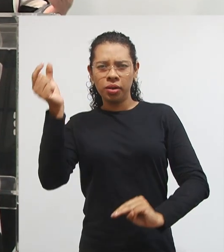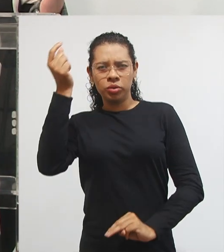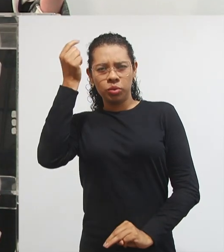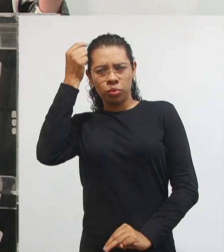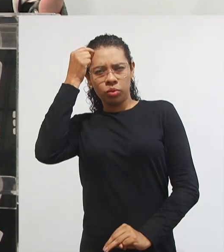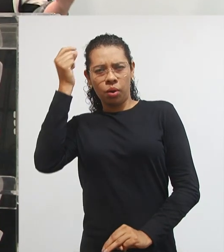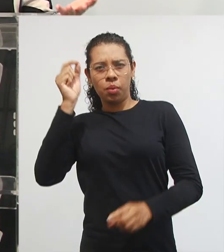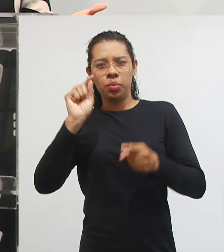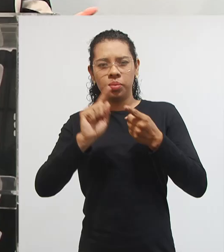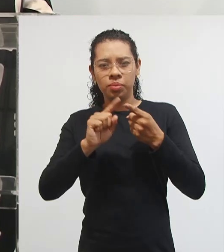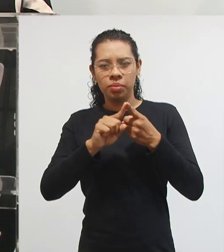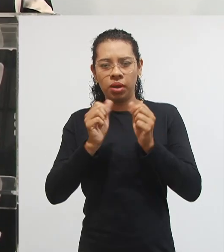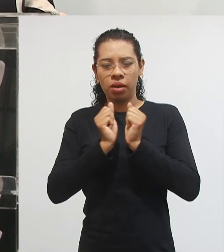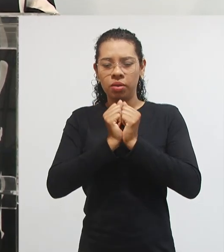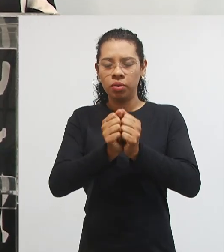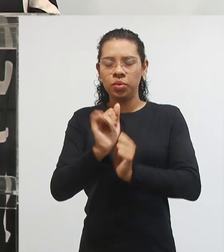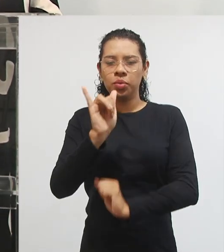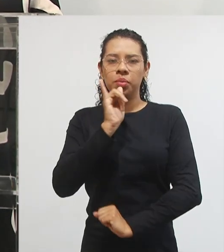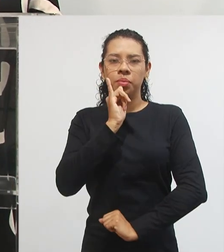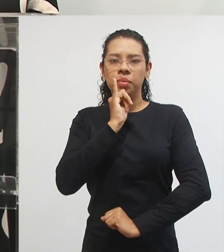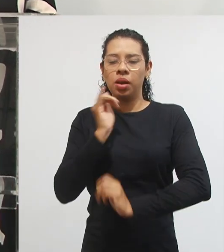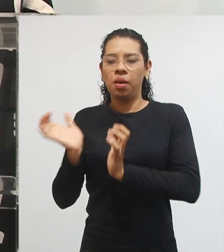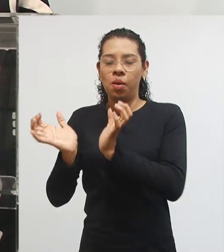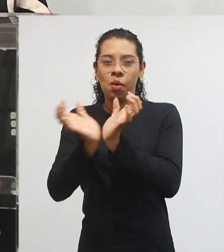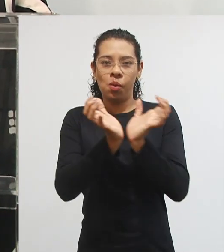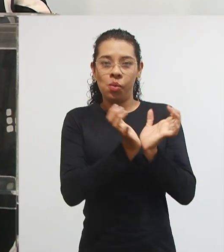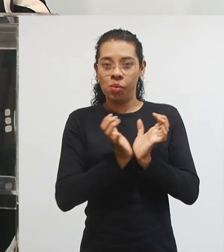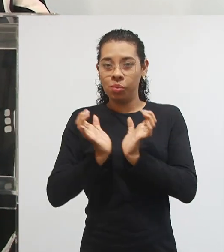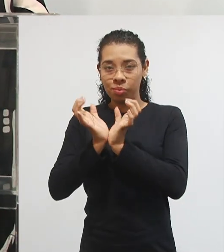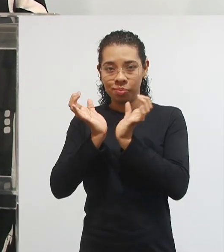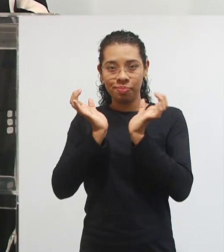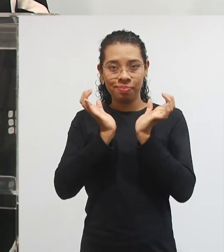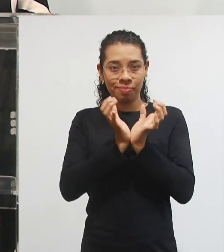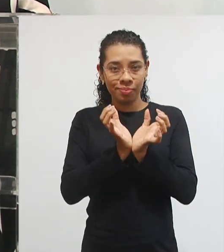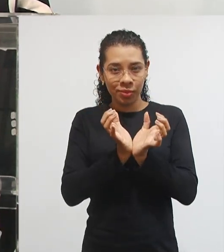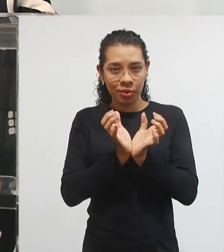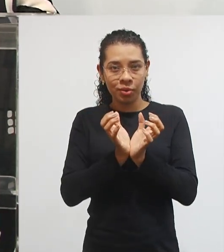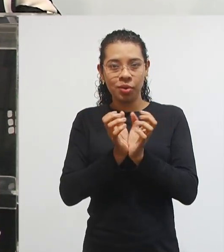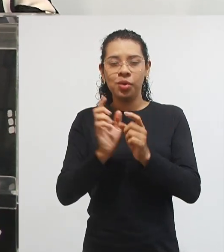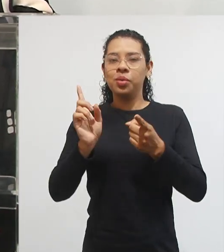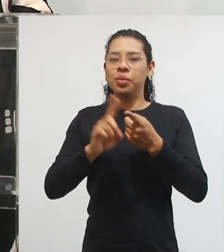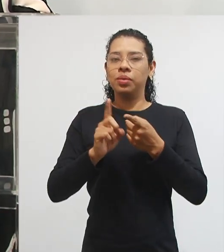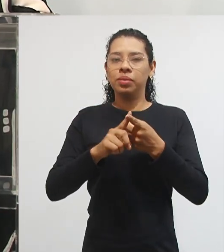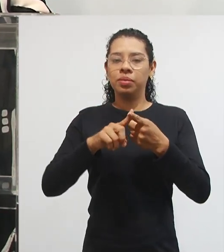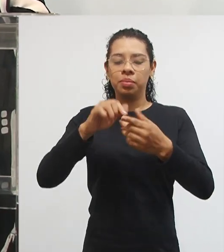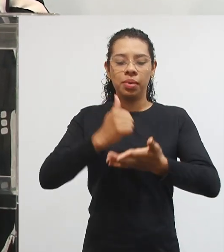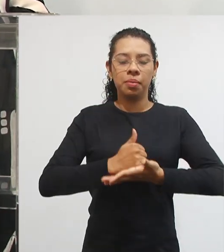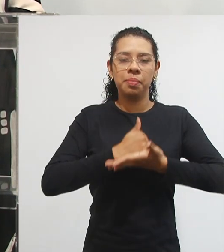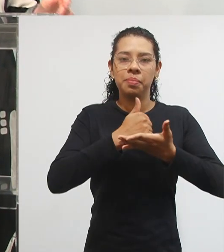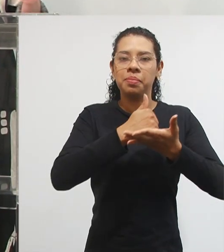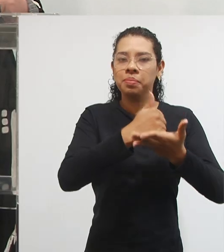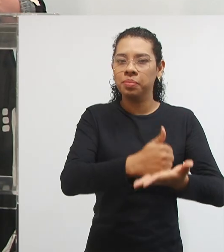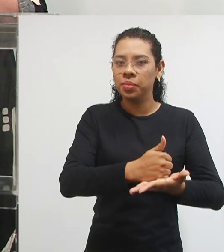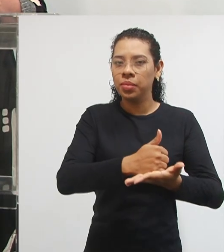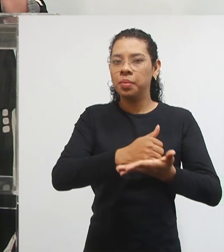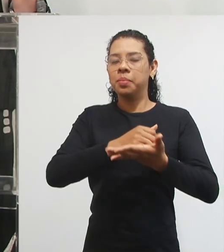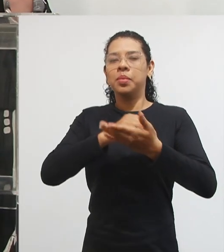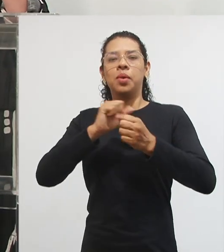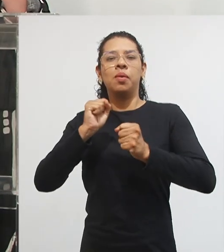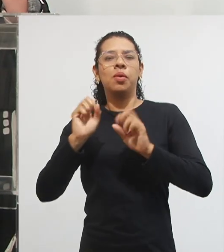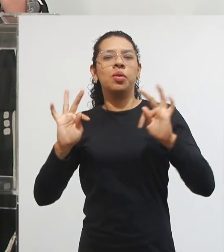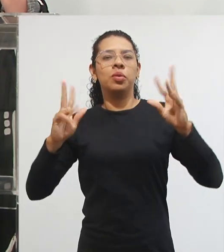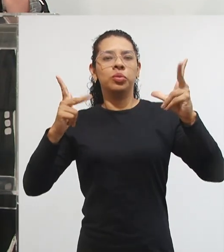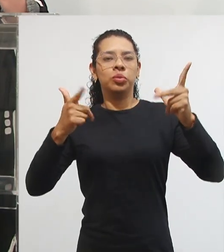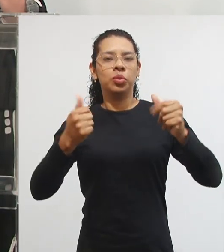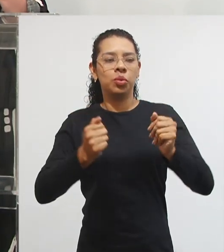mantém grupos ligados a atividades artísticas, ela patrocina, né, atividades artísticas, ou ela